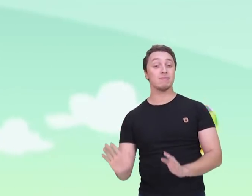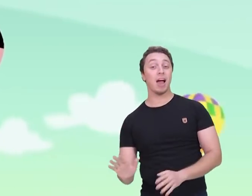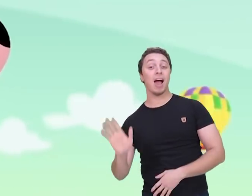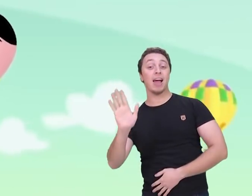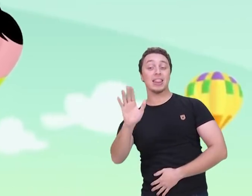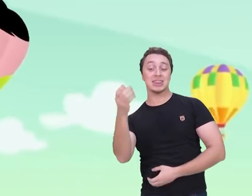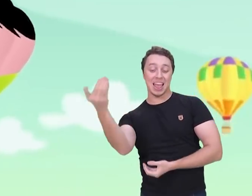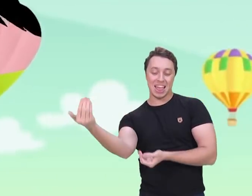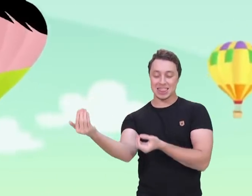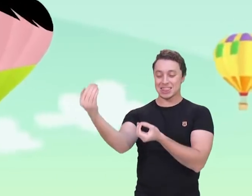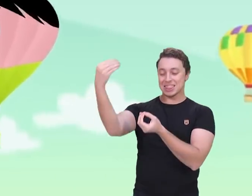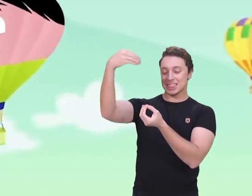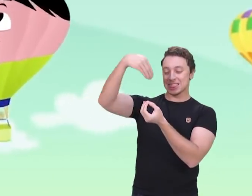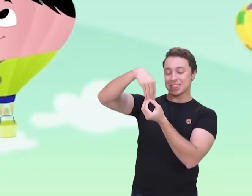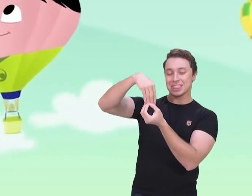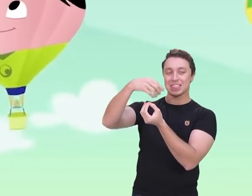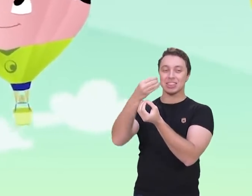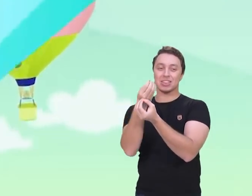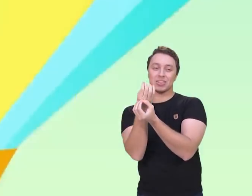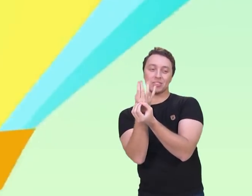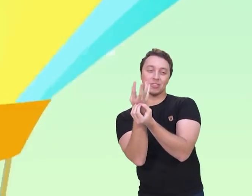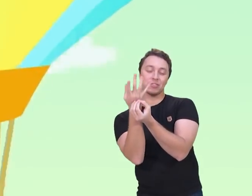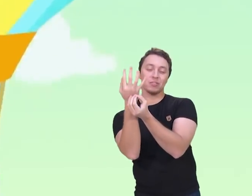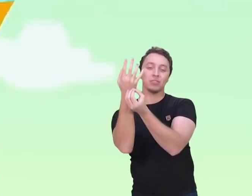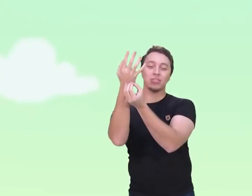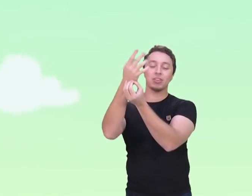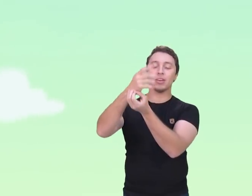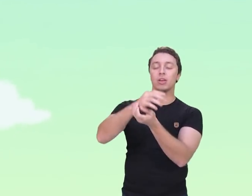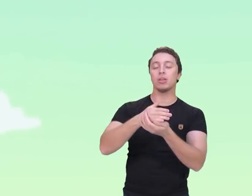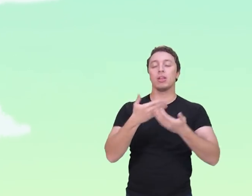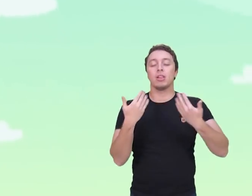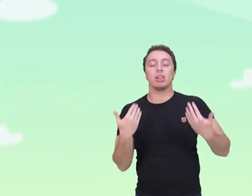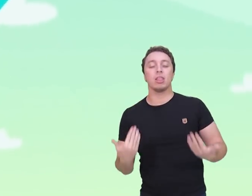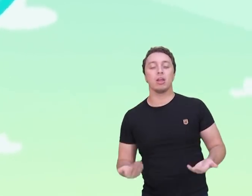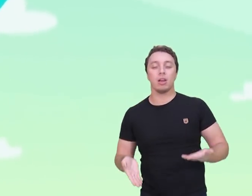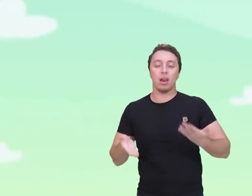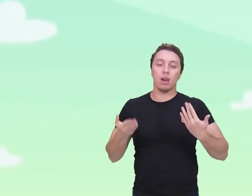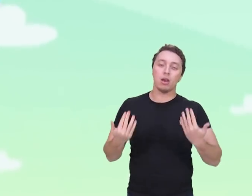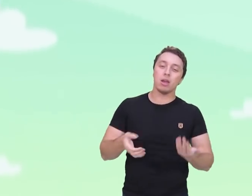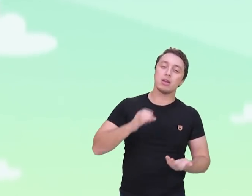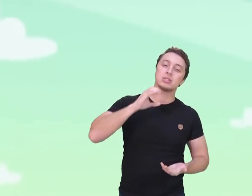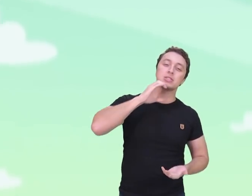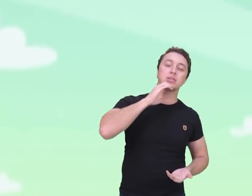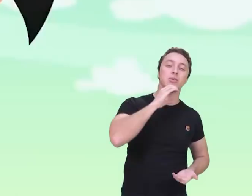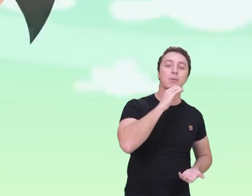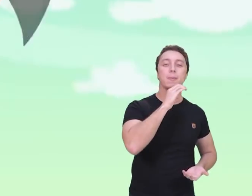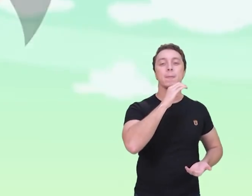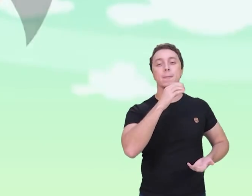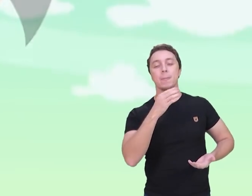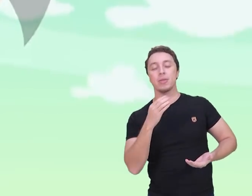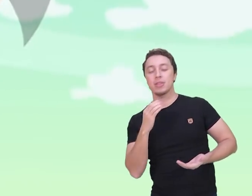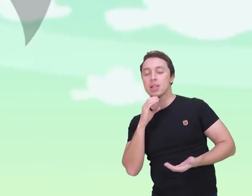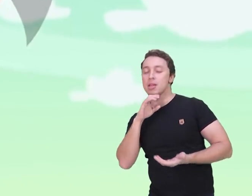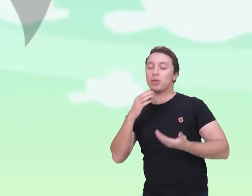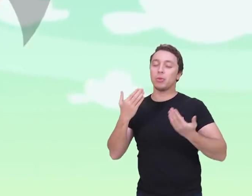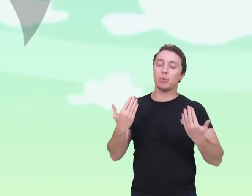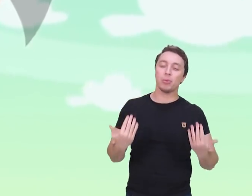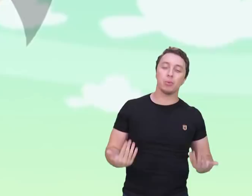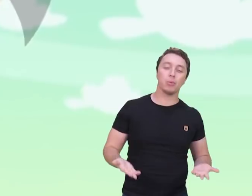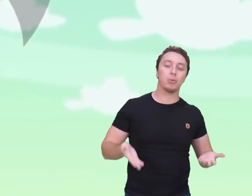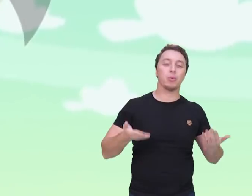Já o ar de dentro do balão é leve e quente. Tão leve e